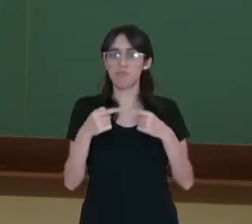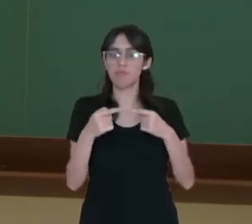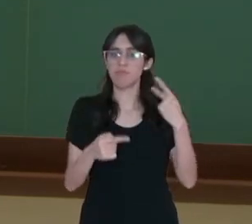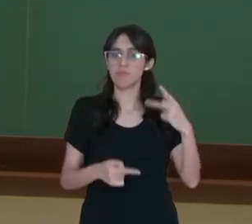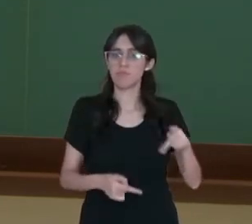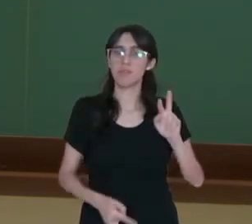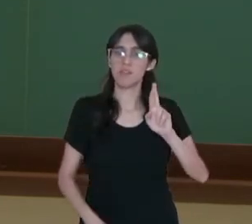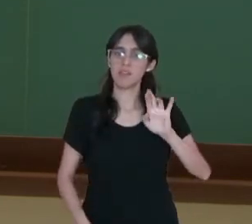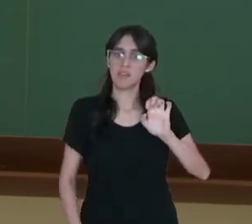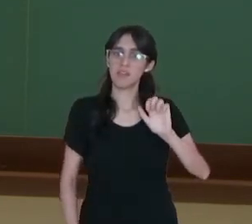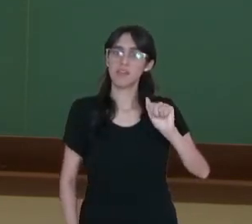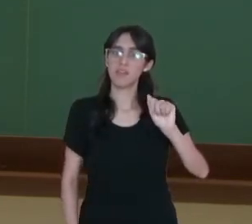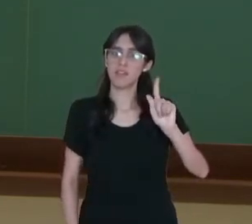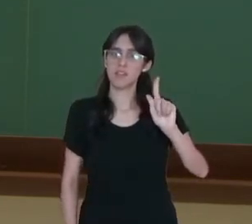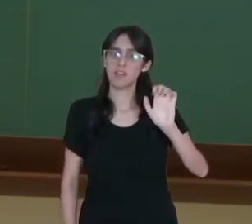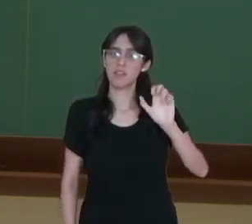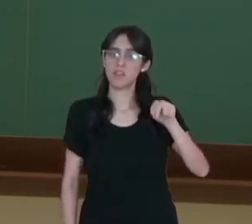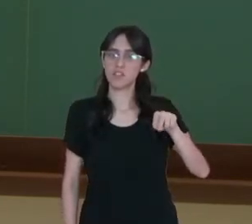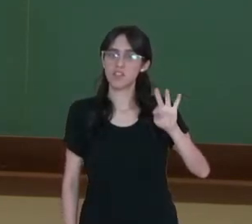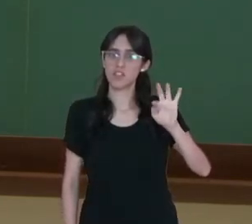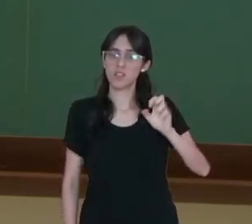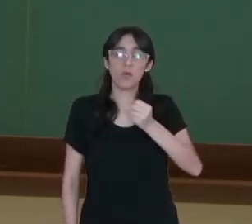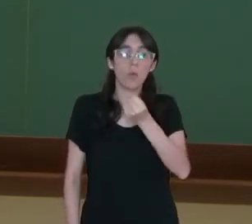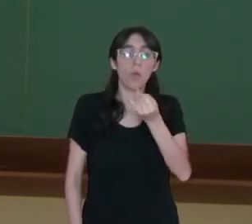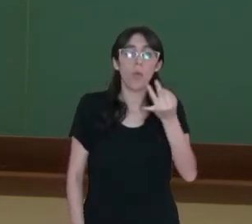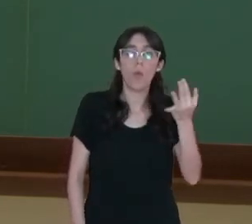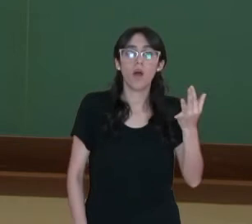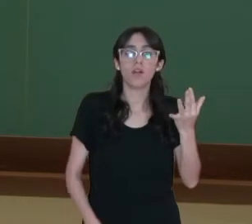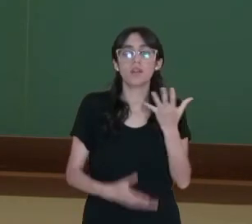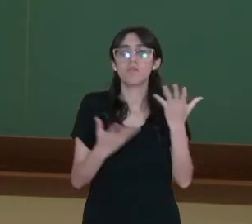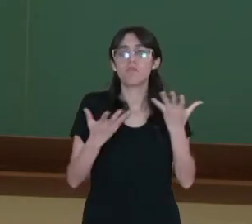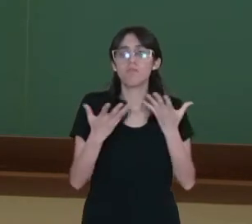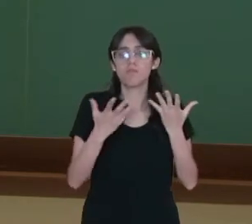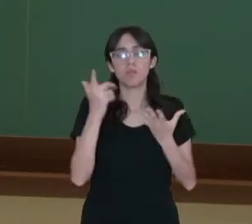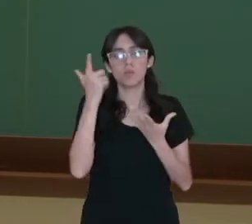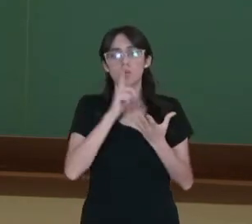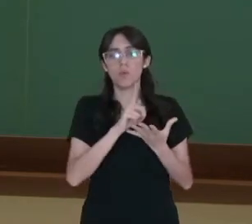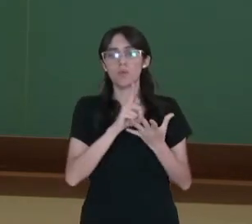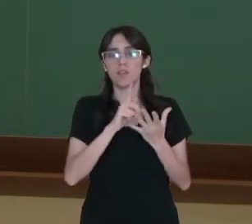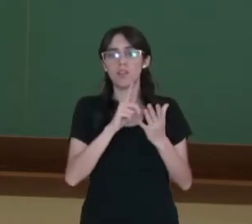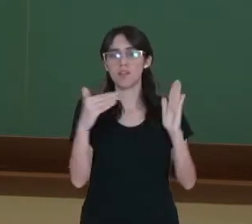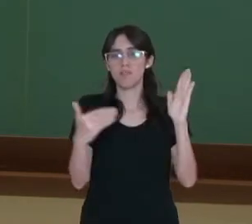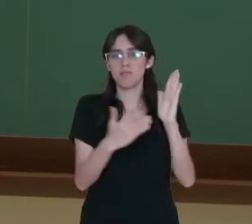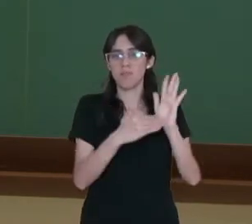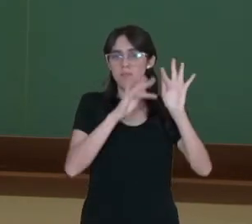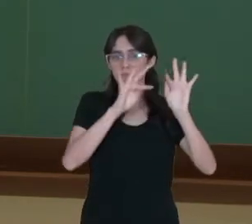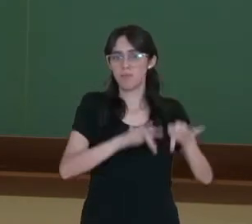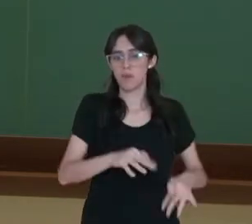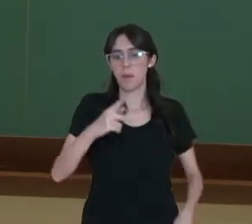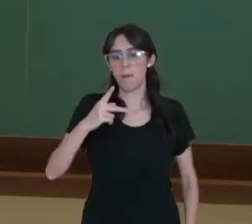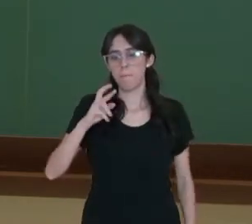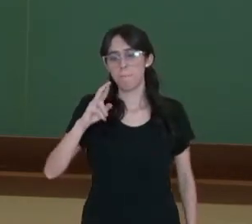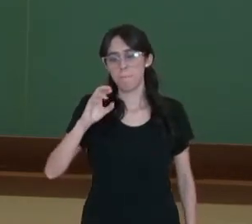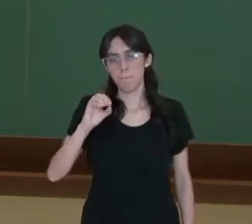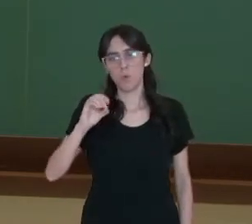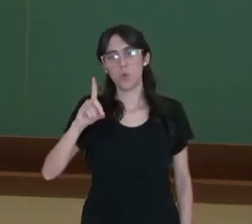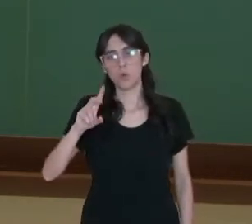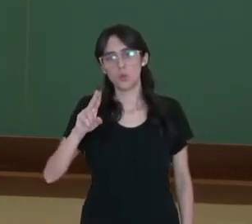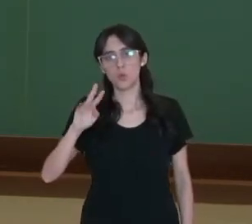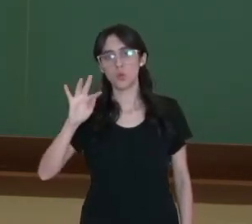reagentes, as quantidades que devemos colocar para atingir o determinado produto que gostaríamos de ter.